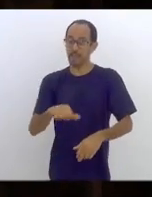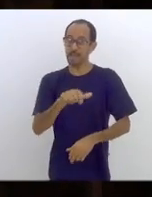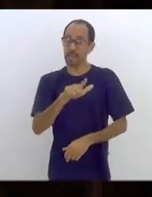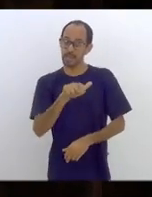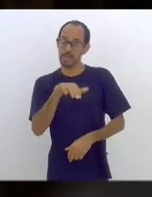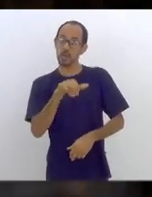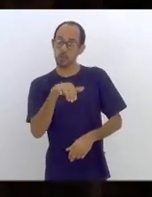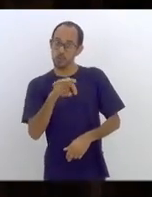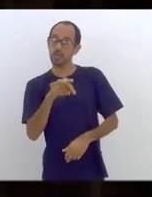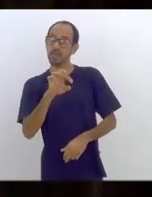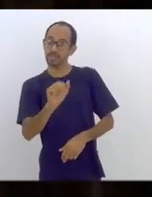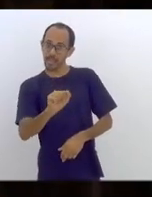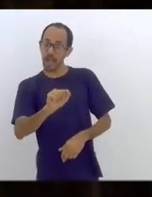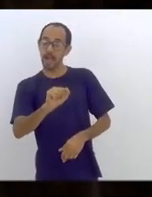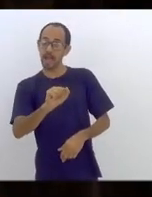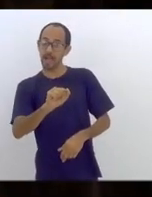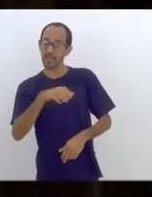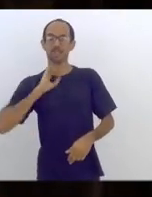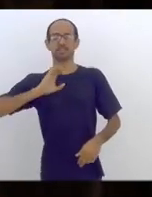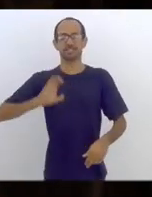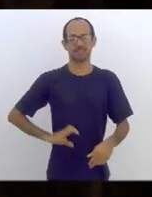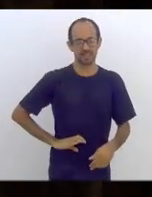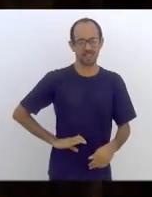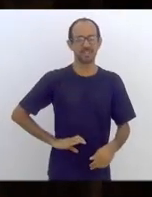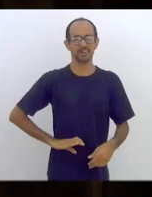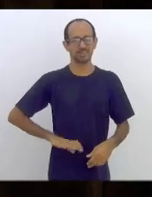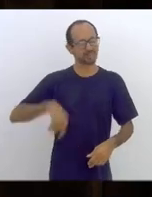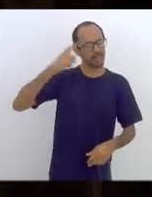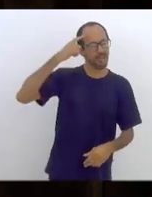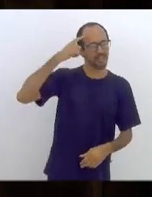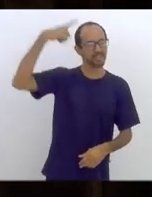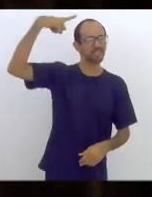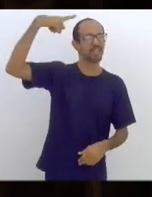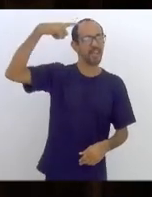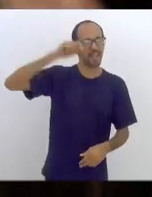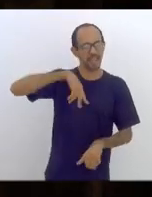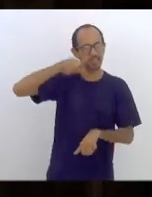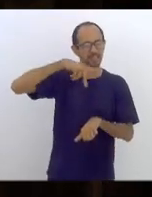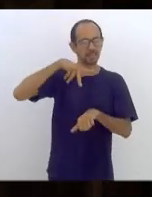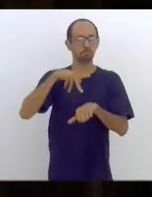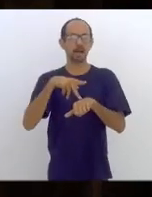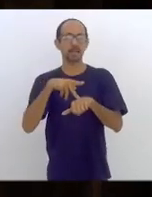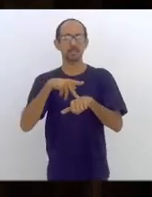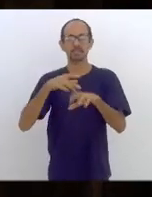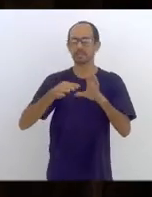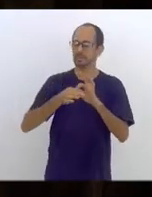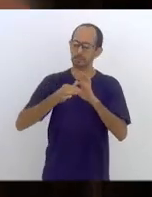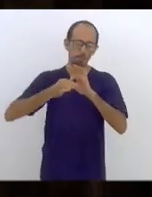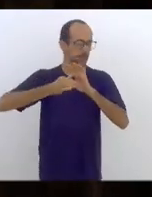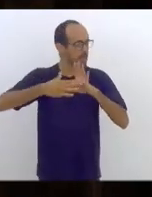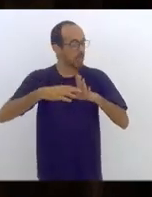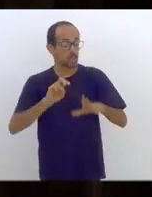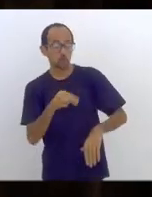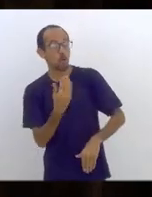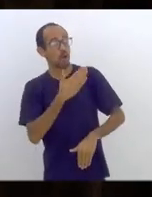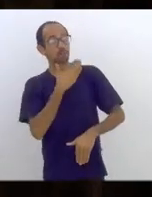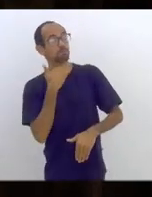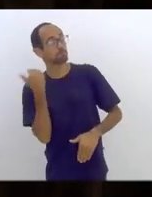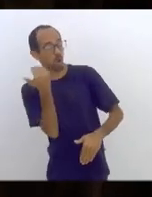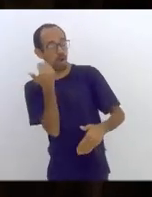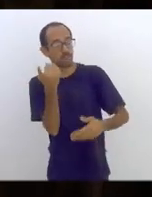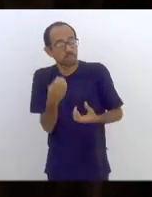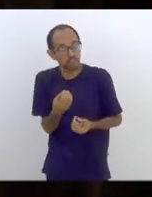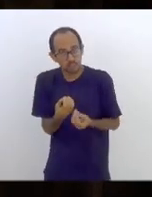a cidadania, ou eram os ideais destas nações. Liberdade ou a morte, se lançaram